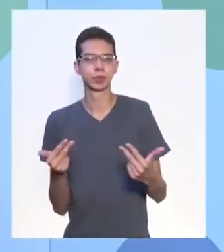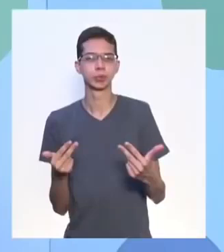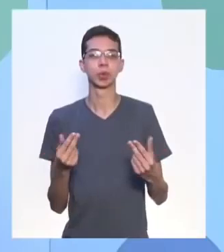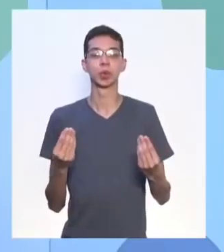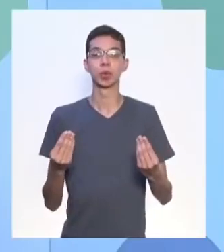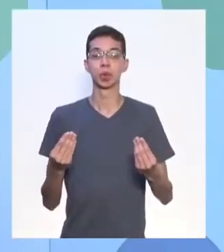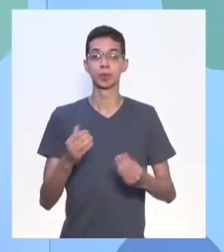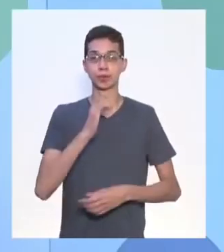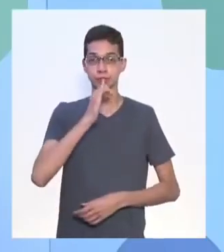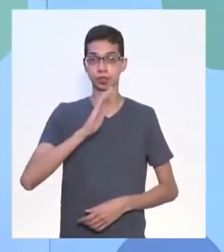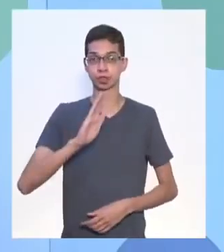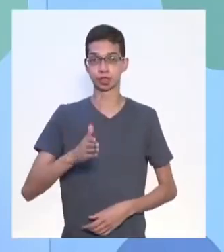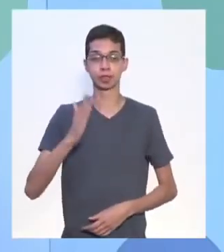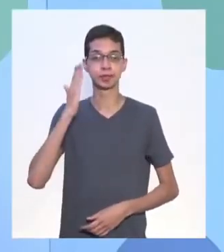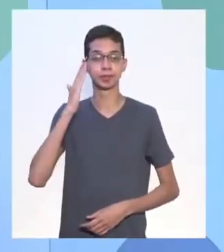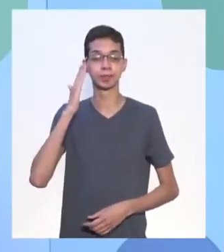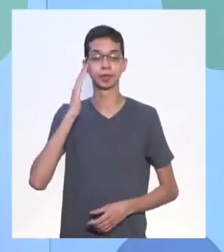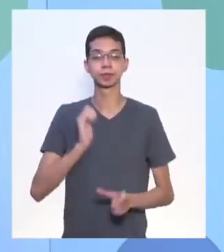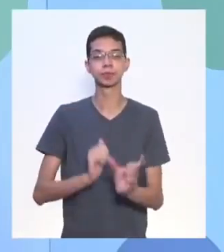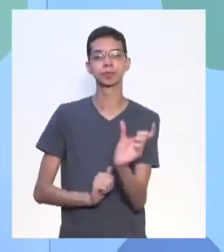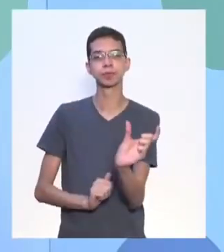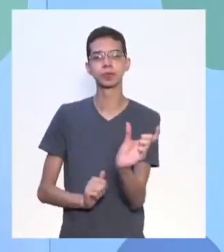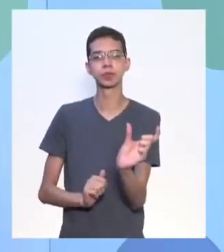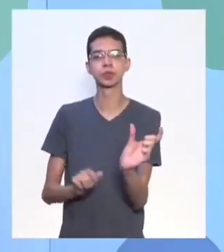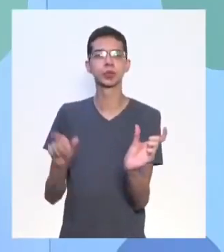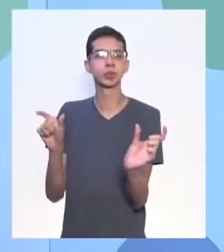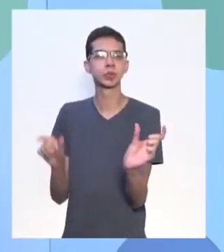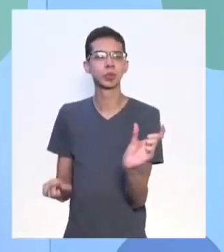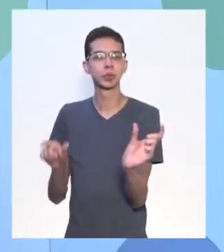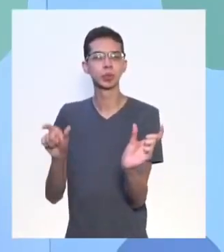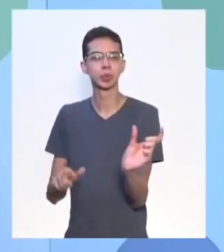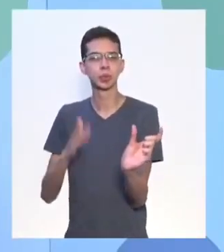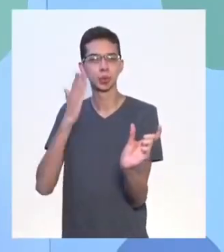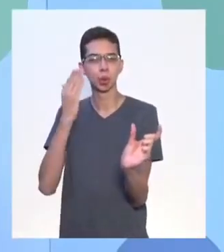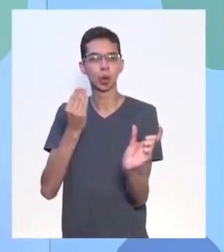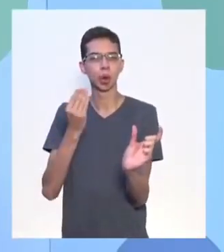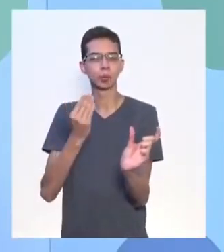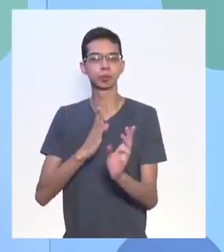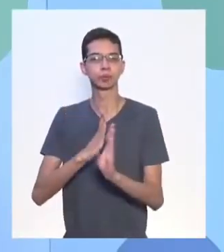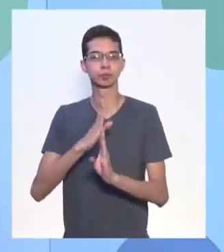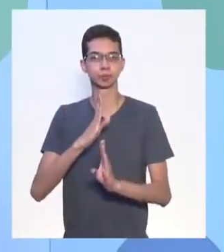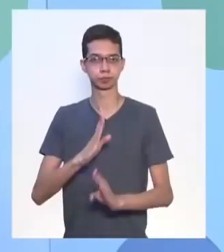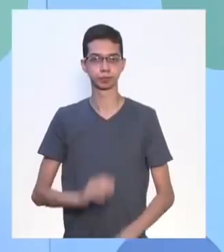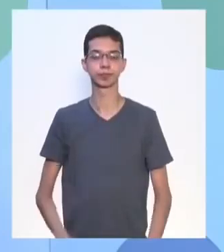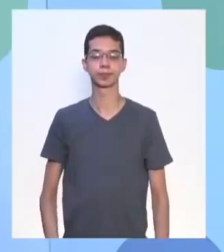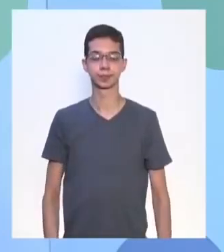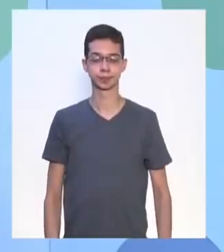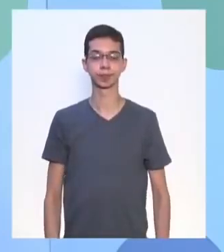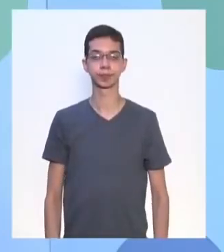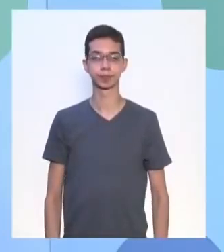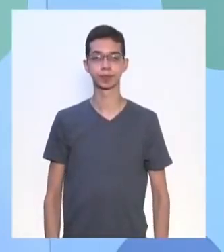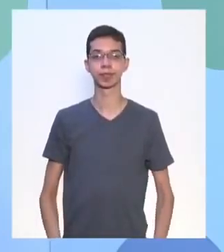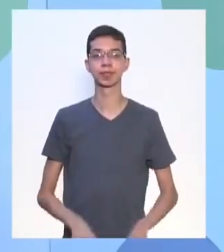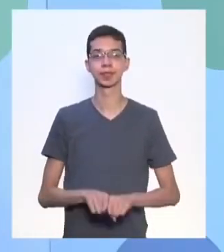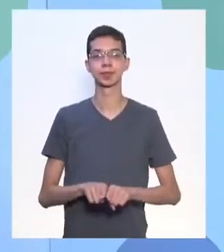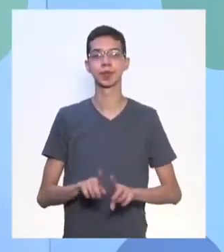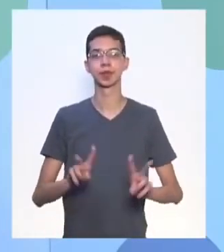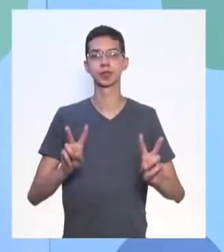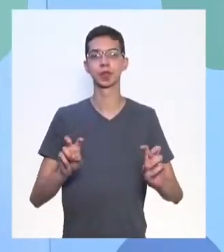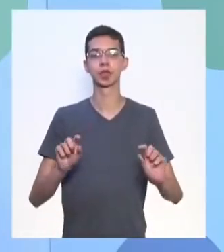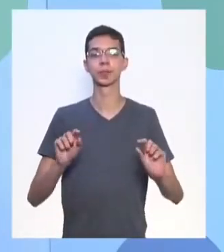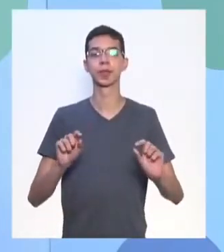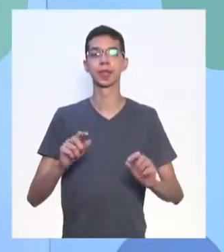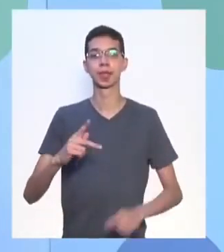localizar o sujeito, o que se fala do sujeito, né? Tentando identificar essa questão do predicado, né? Daquilo que se fala